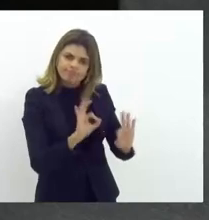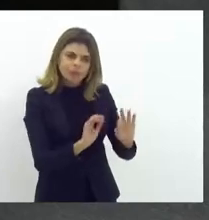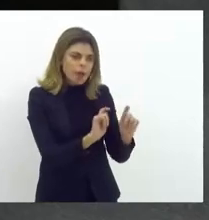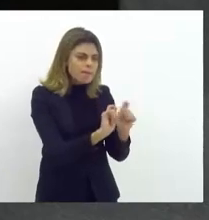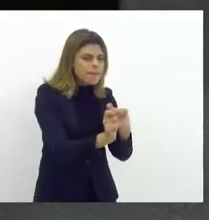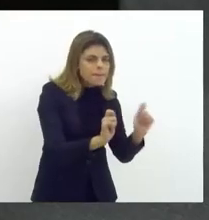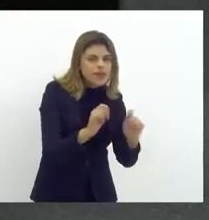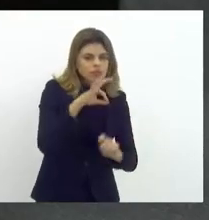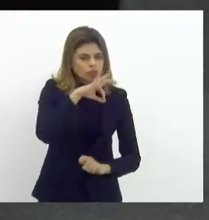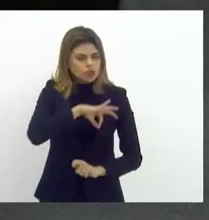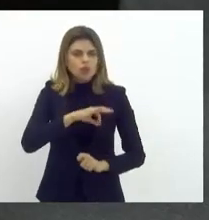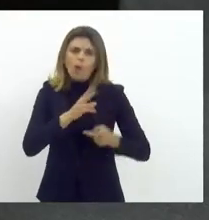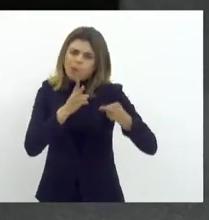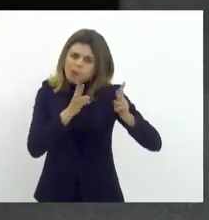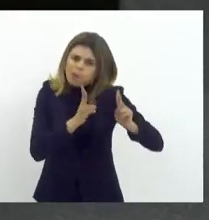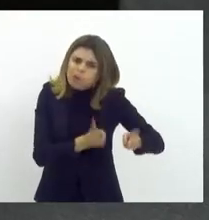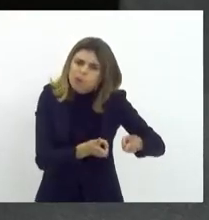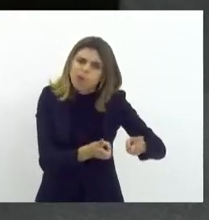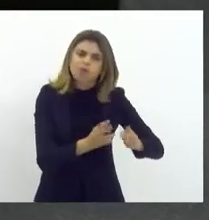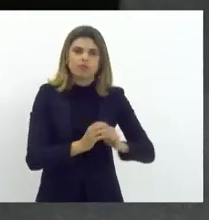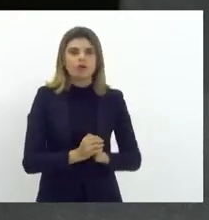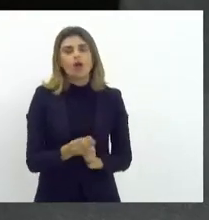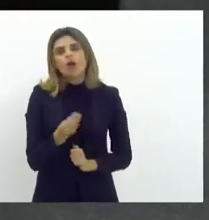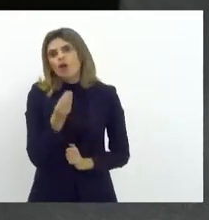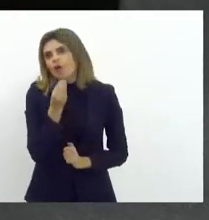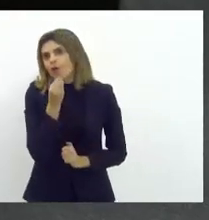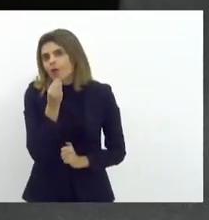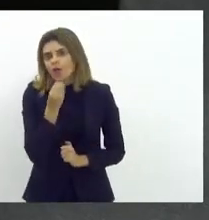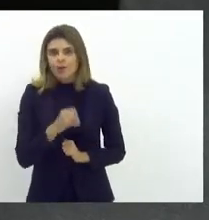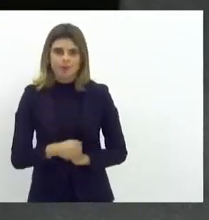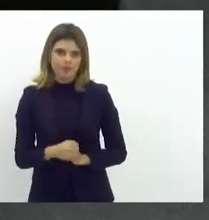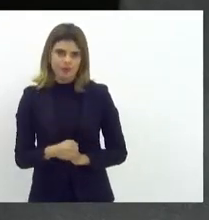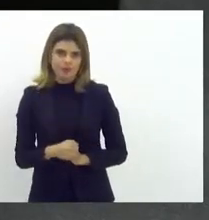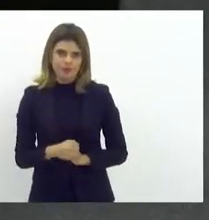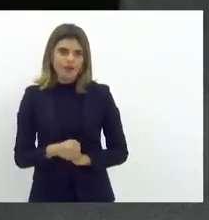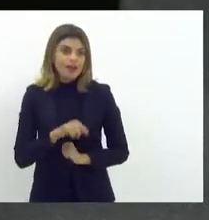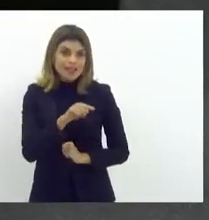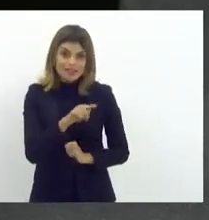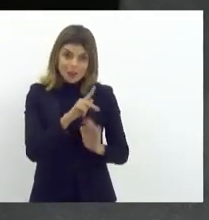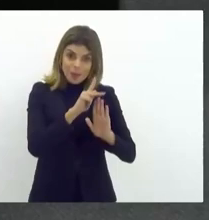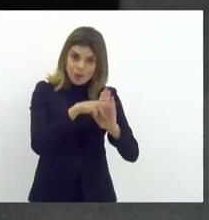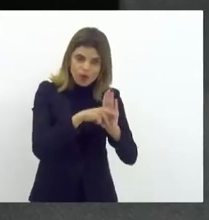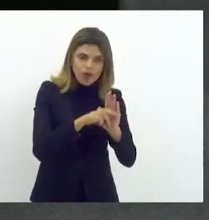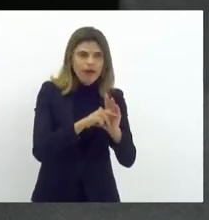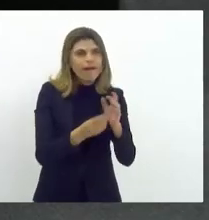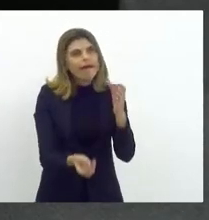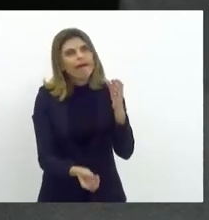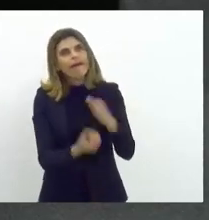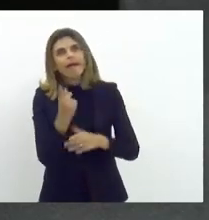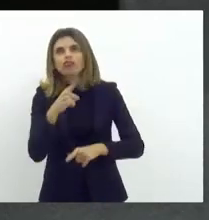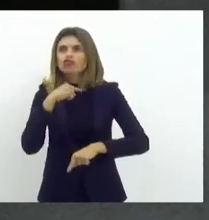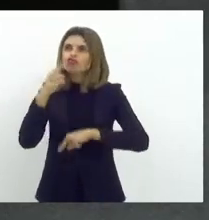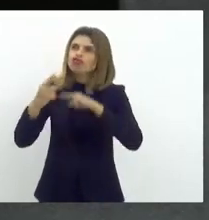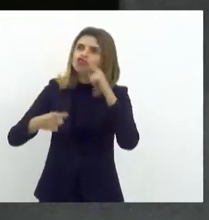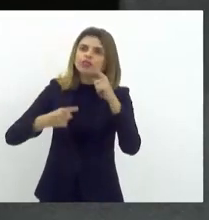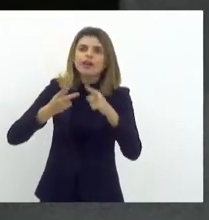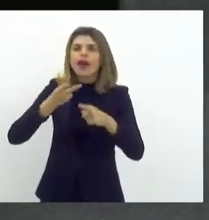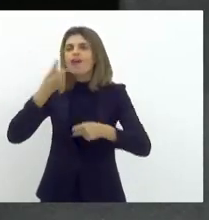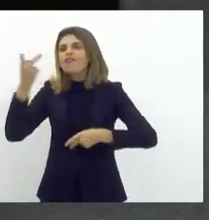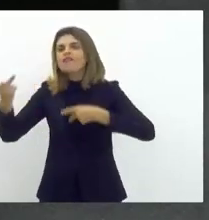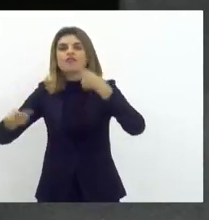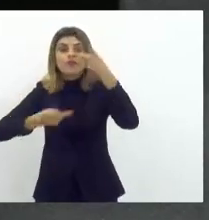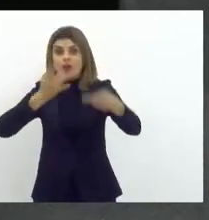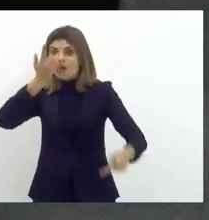de renda permanente é óbvio que transformar Isso numa não só numa fala fácil